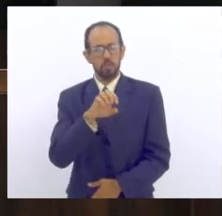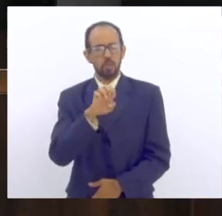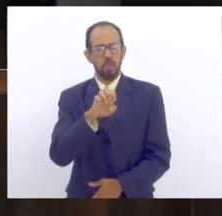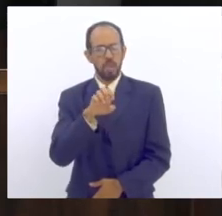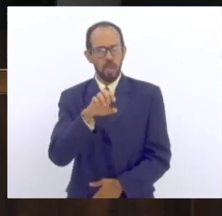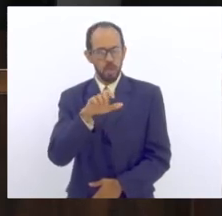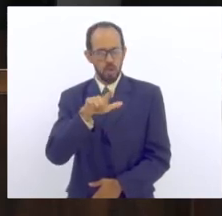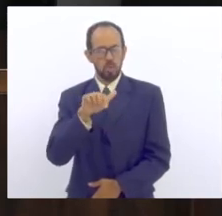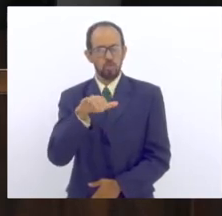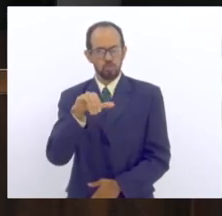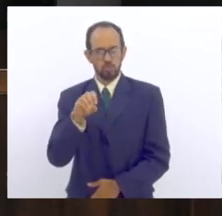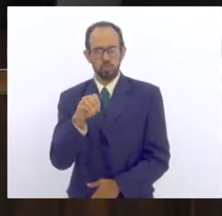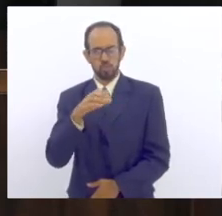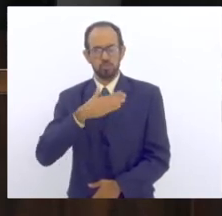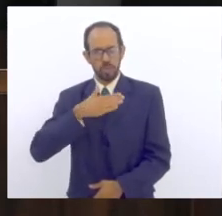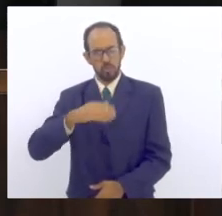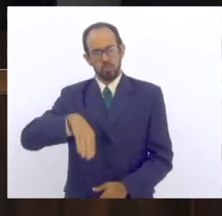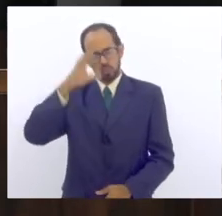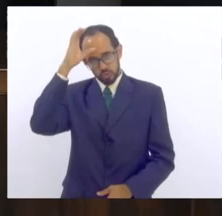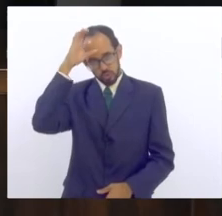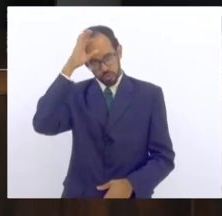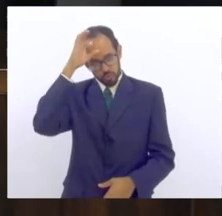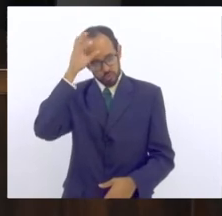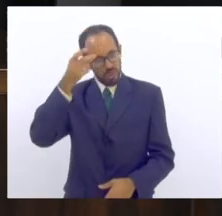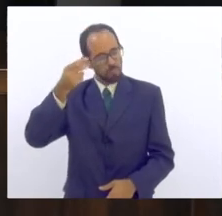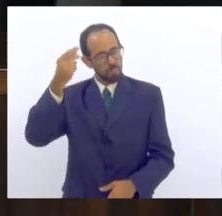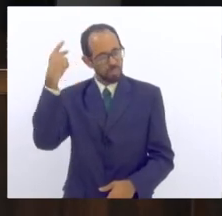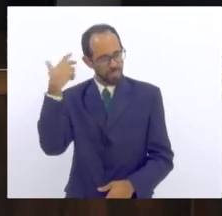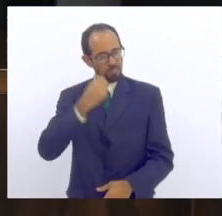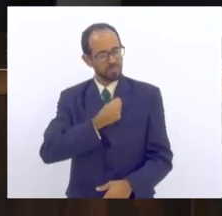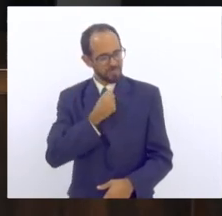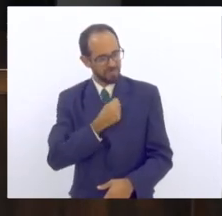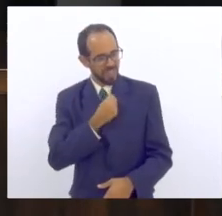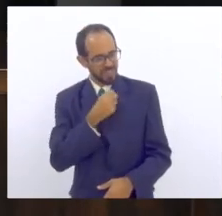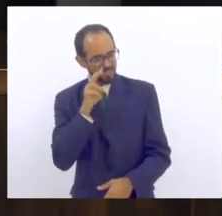presente meu tio também quanto tempo que eu não via